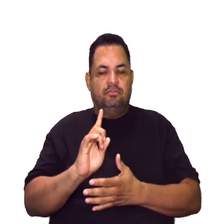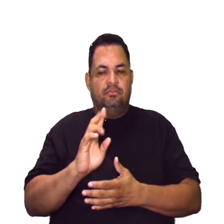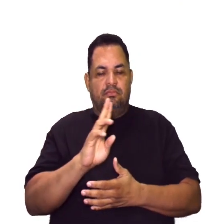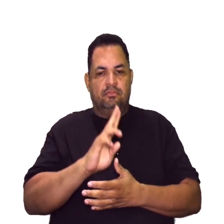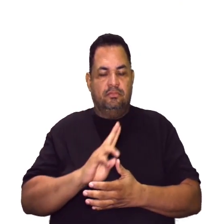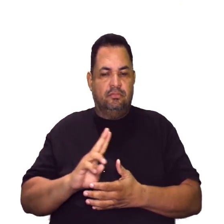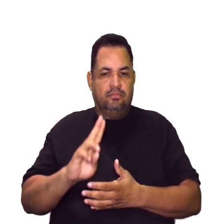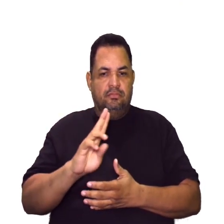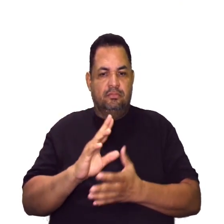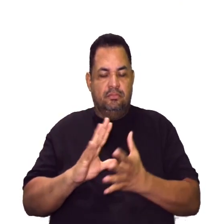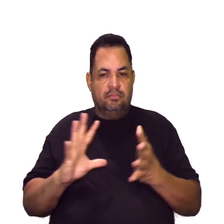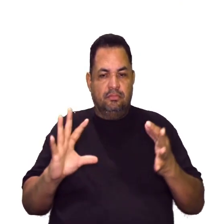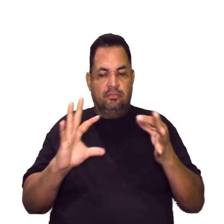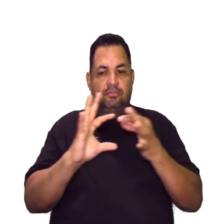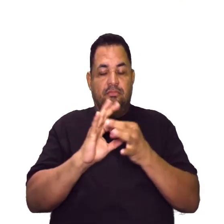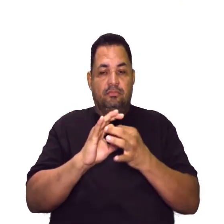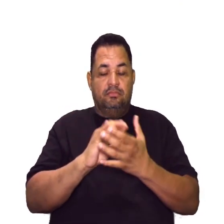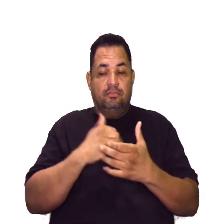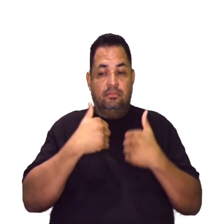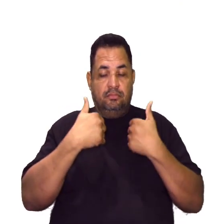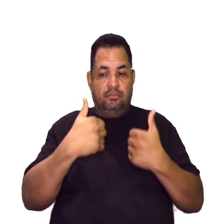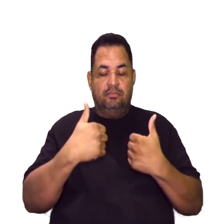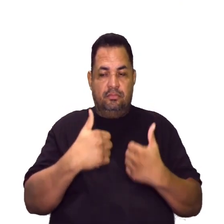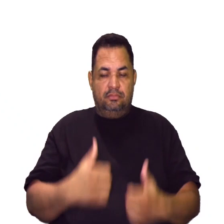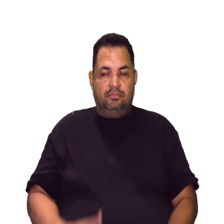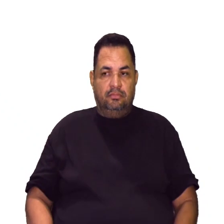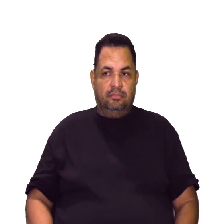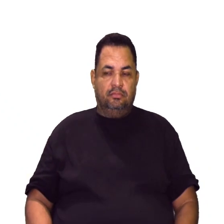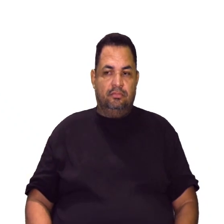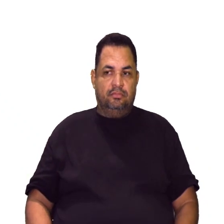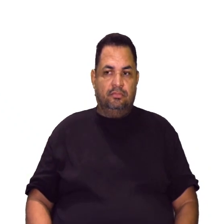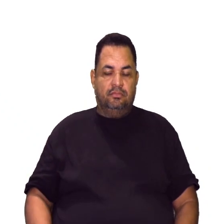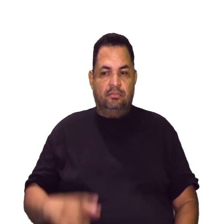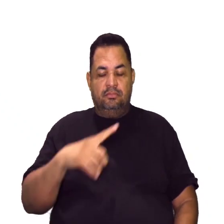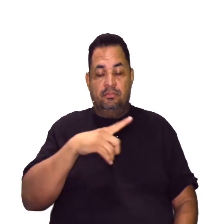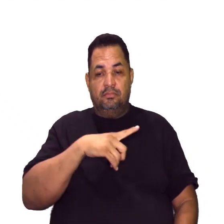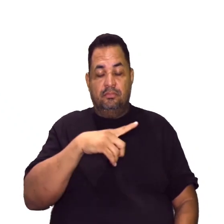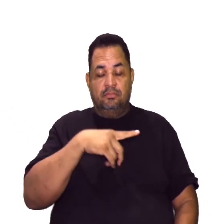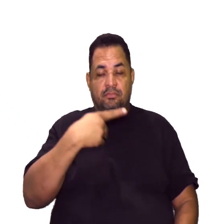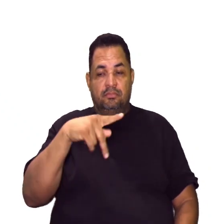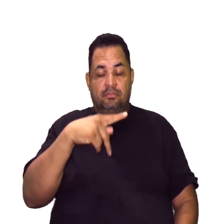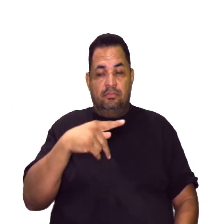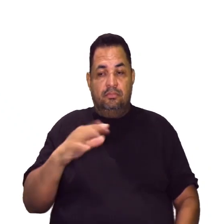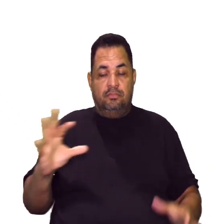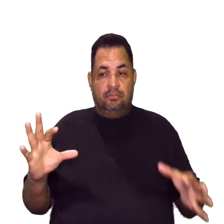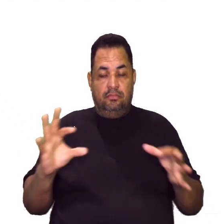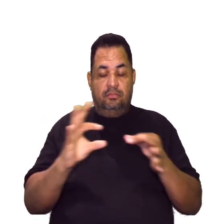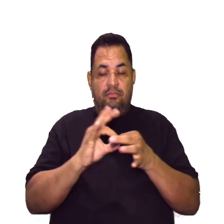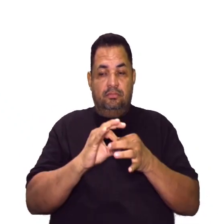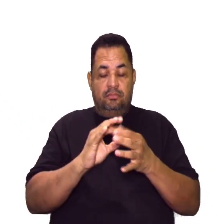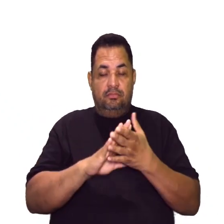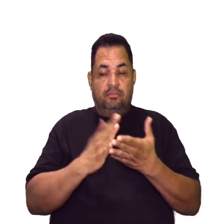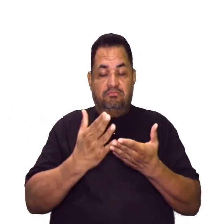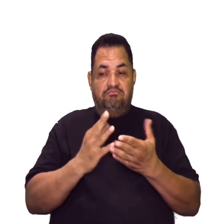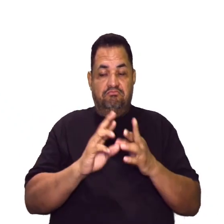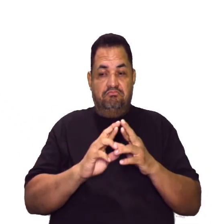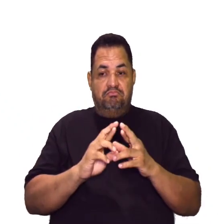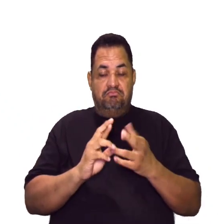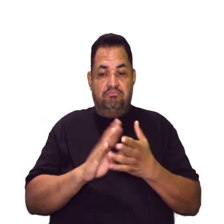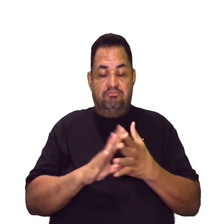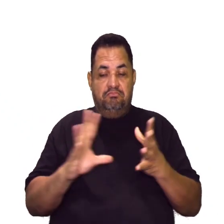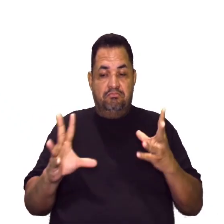também na ligação. Tá joia? Tem pares de elétrons que podem ligar uns aos outros